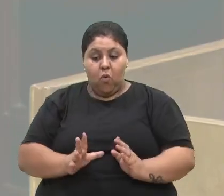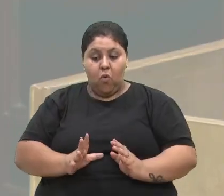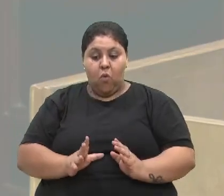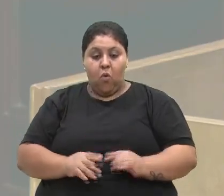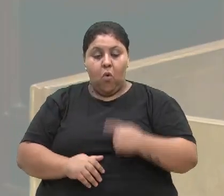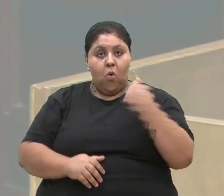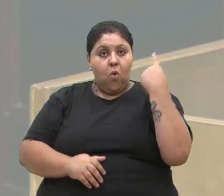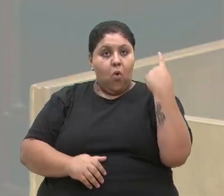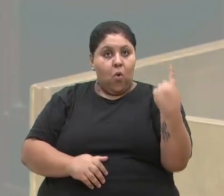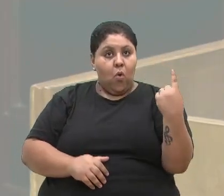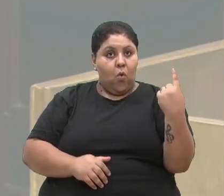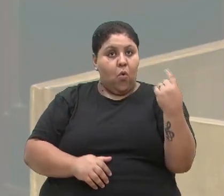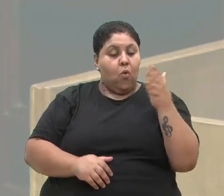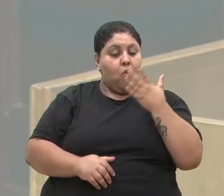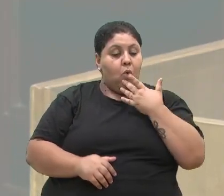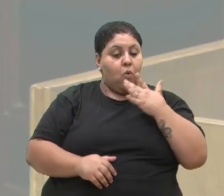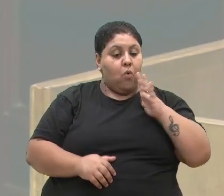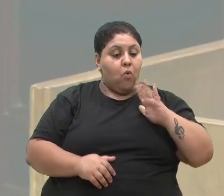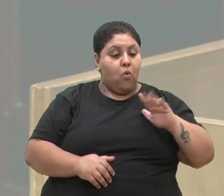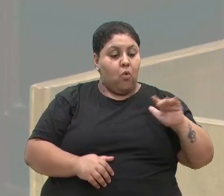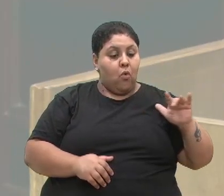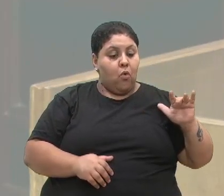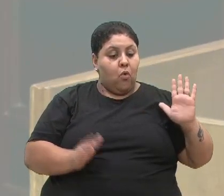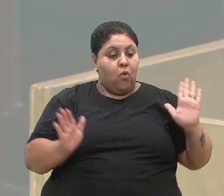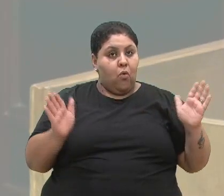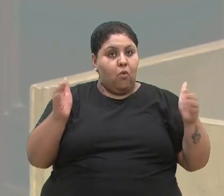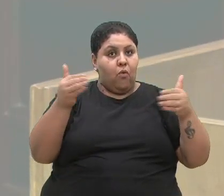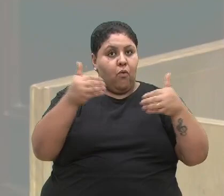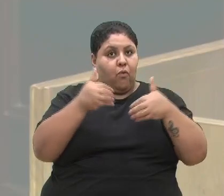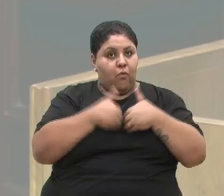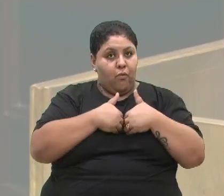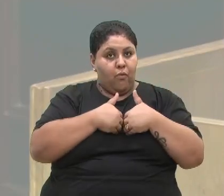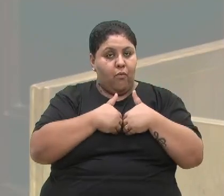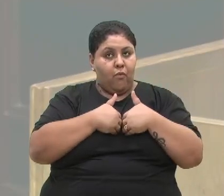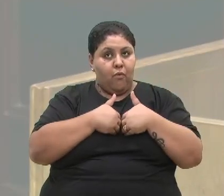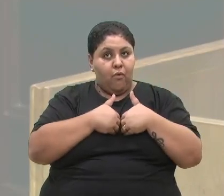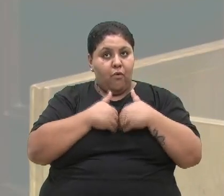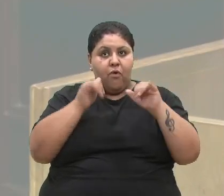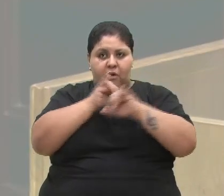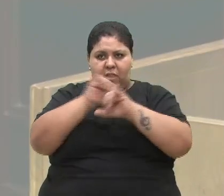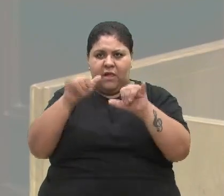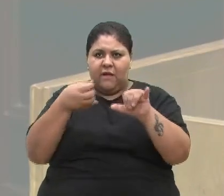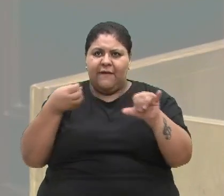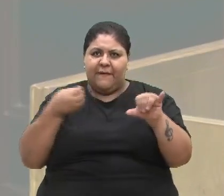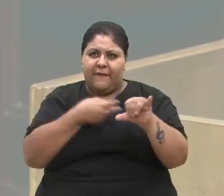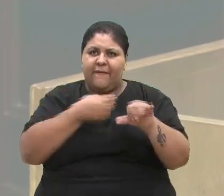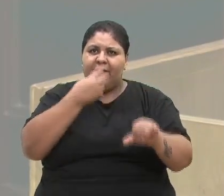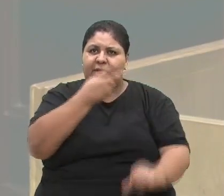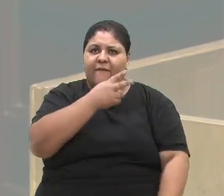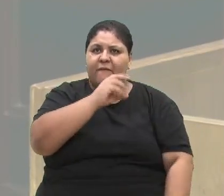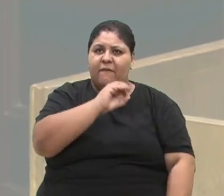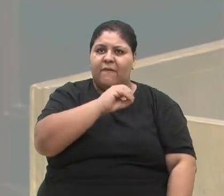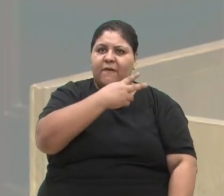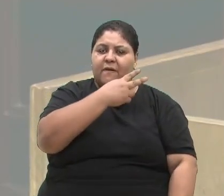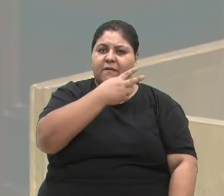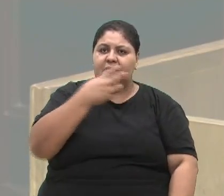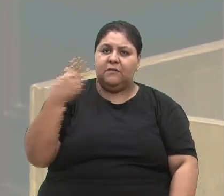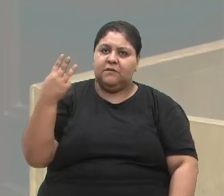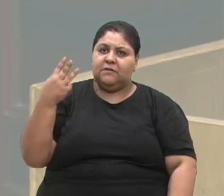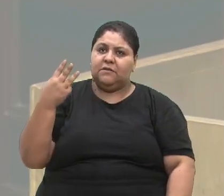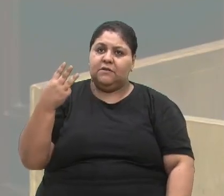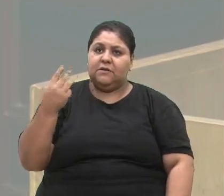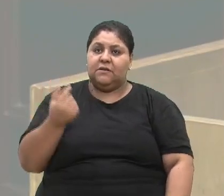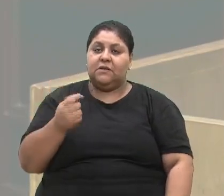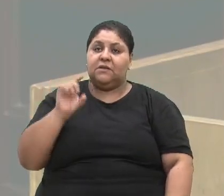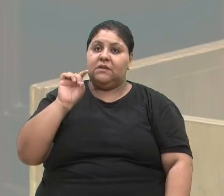uma criança estava dentro do TEA. E dados mais recentes de 2023 mostram